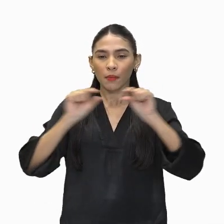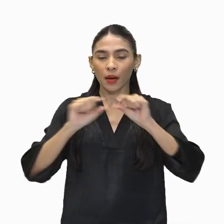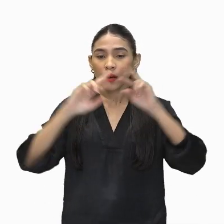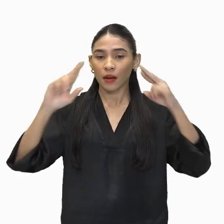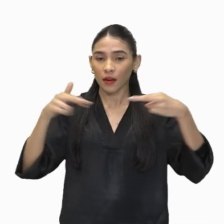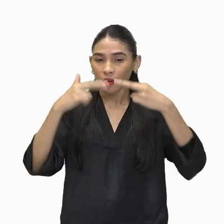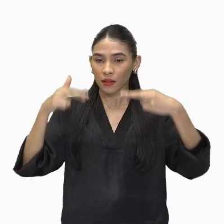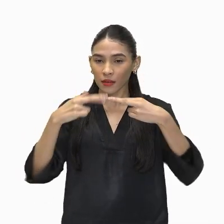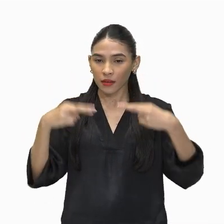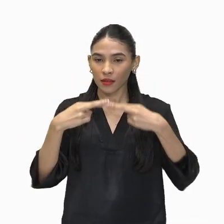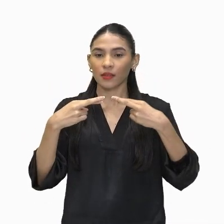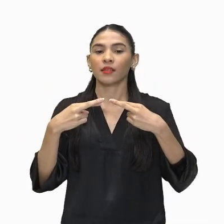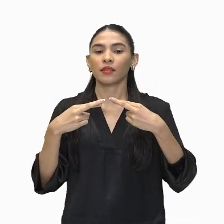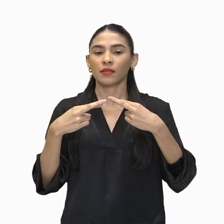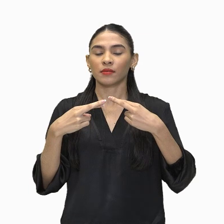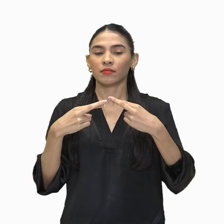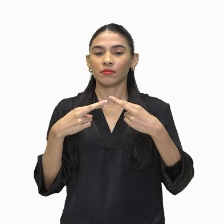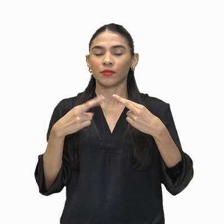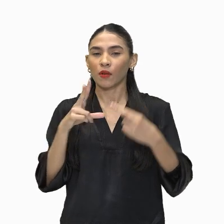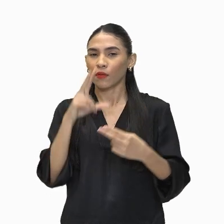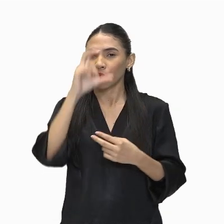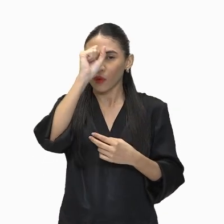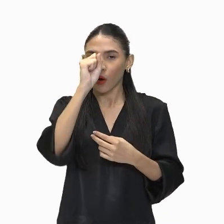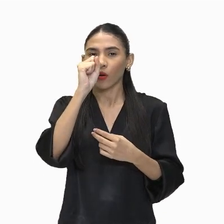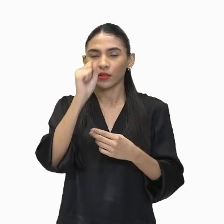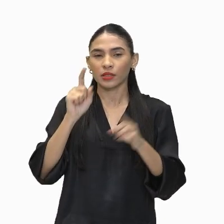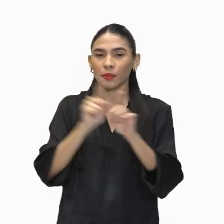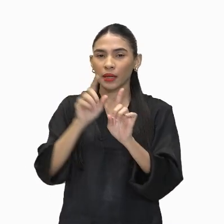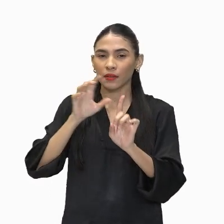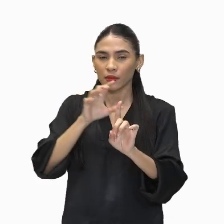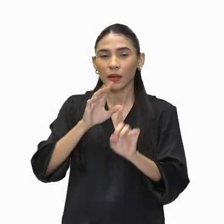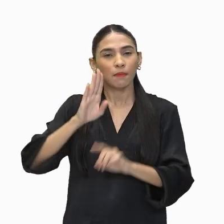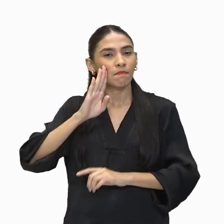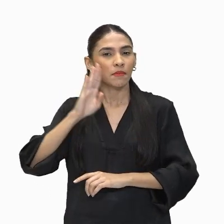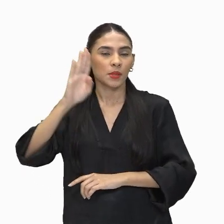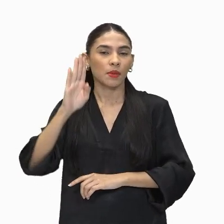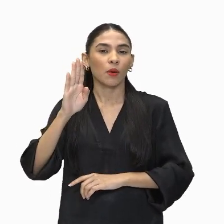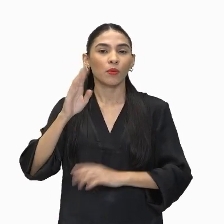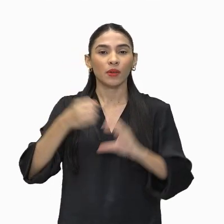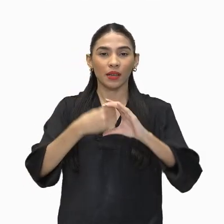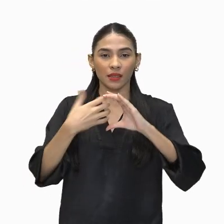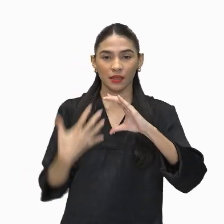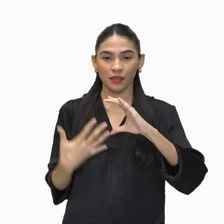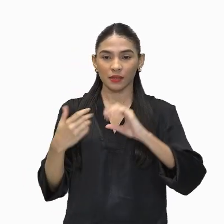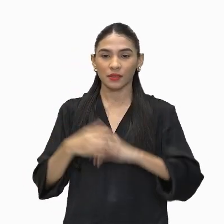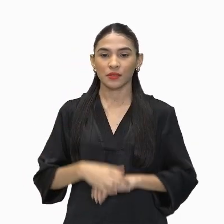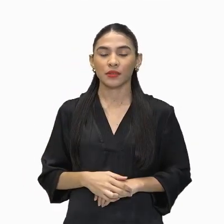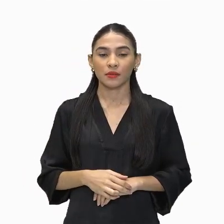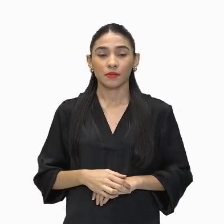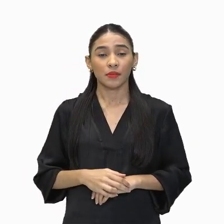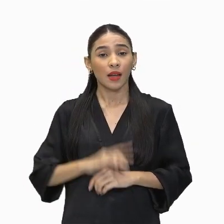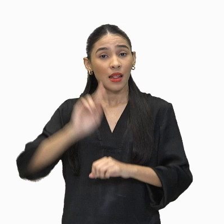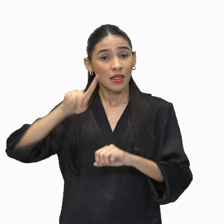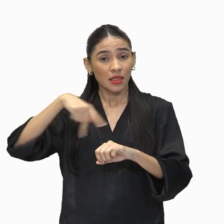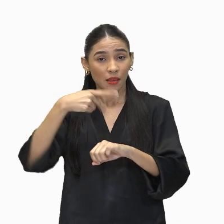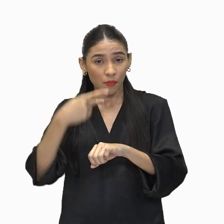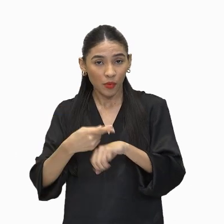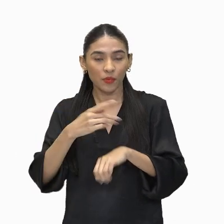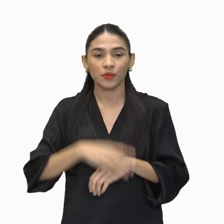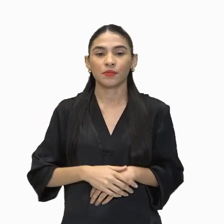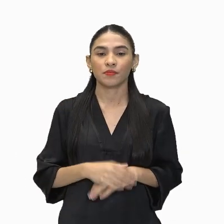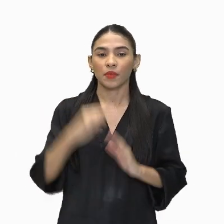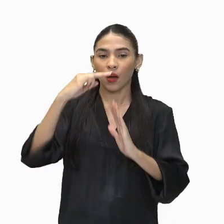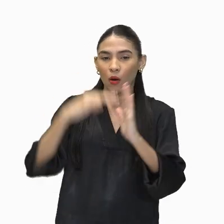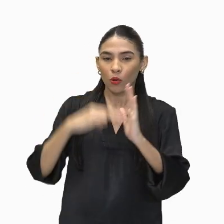e a métrica rigorosa eram as principais características. Poucos anos depois, ao ler